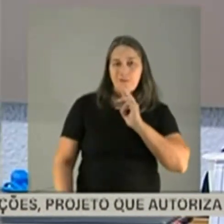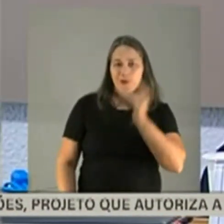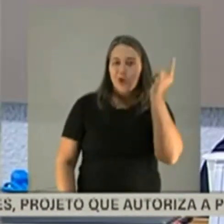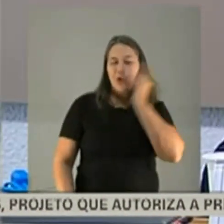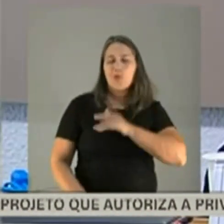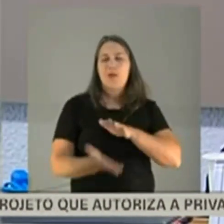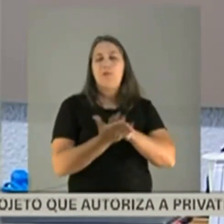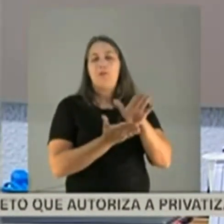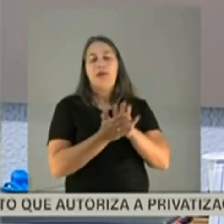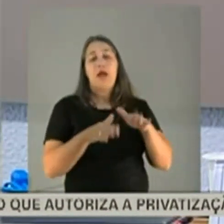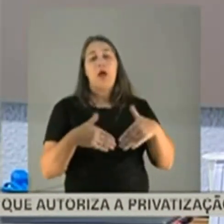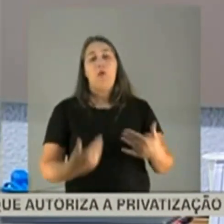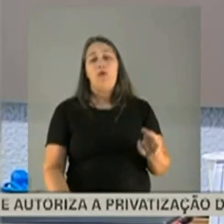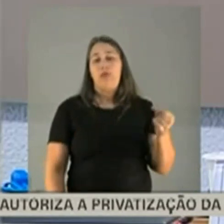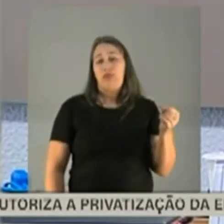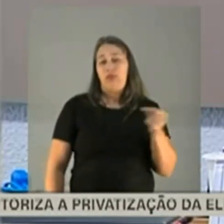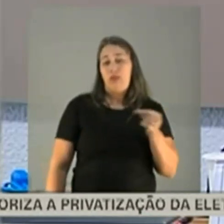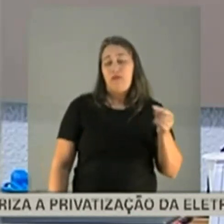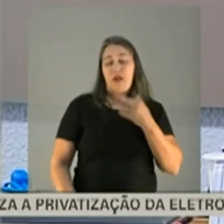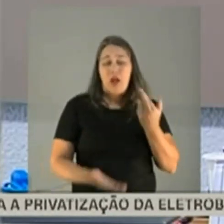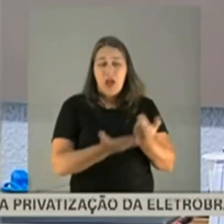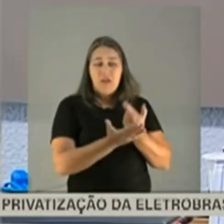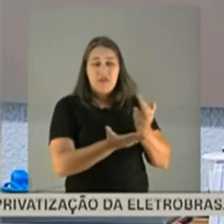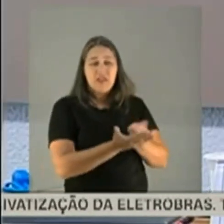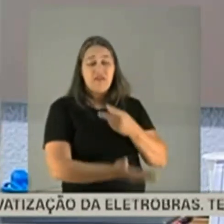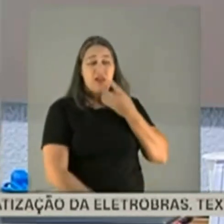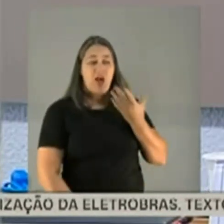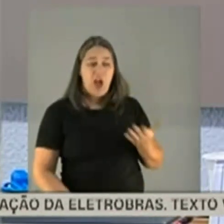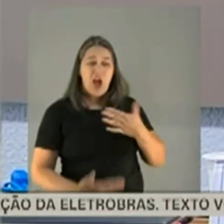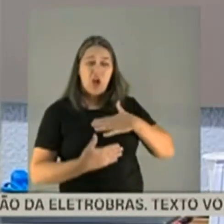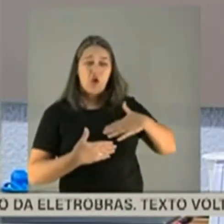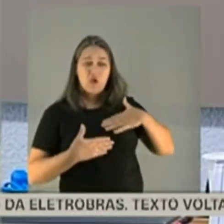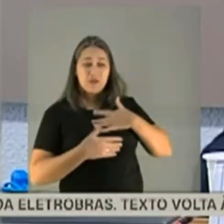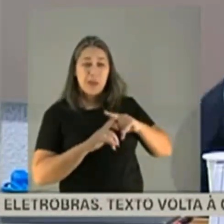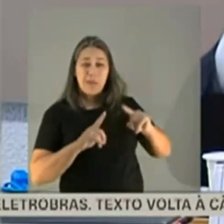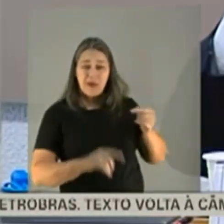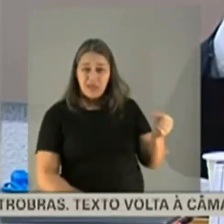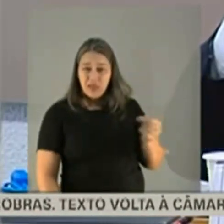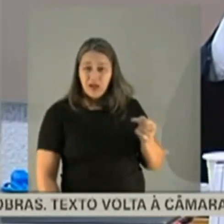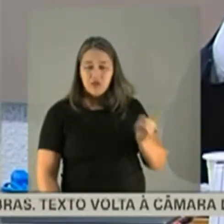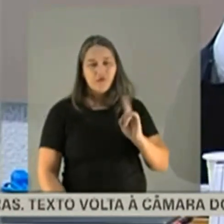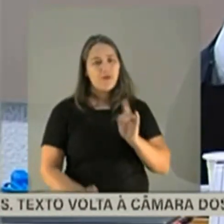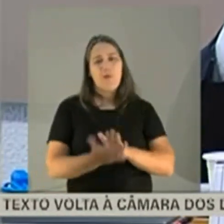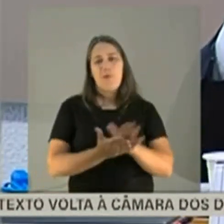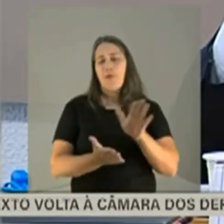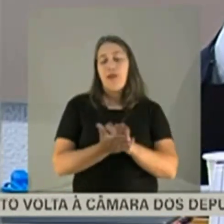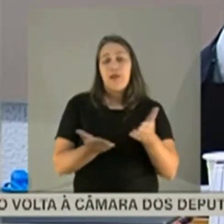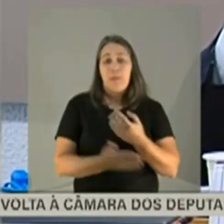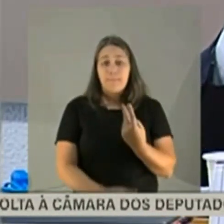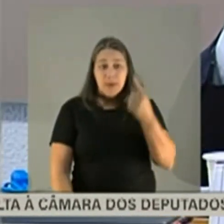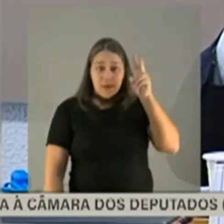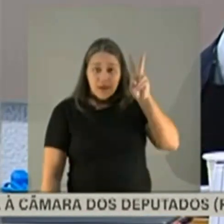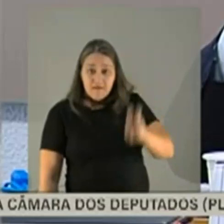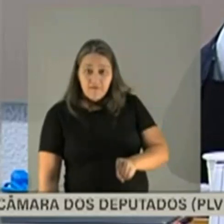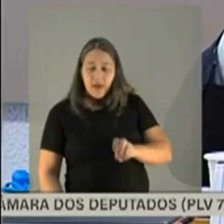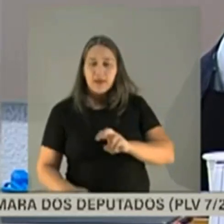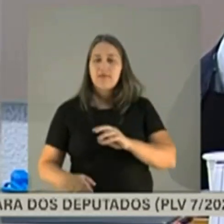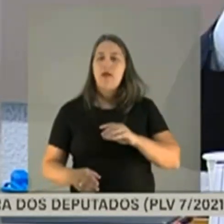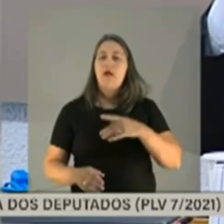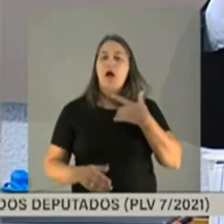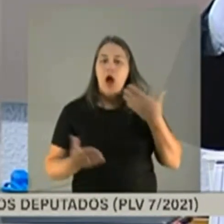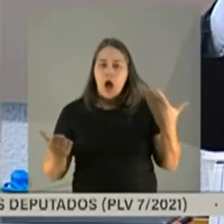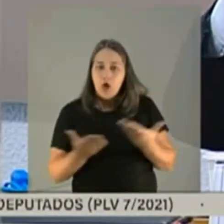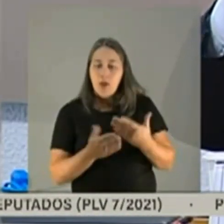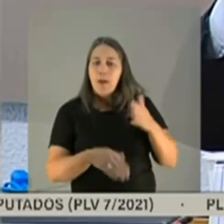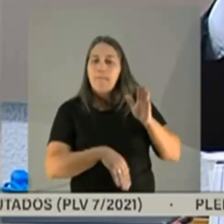Quando é negativo, em geral, a revista, gostei muito, mas é negativo, e não publica. Essa é a primeira vez na história, talvez, que está sendo